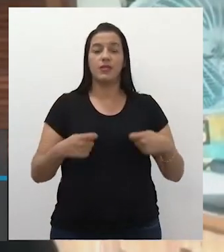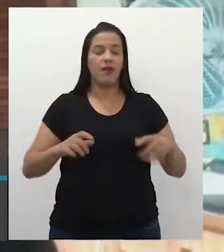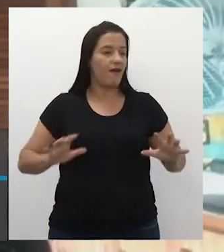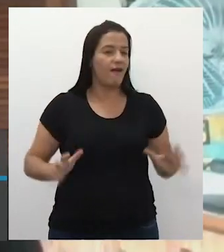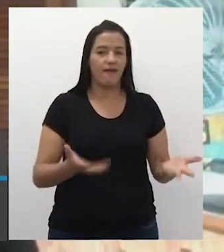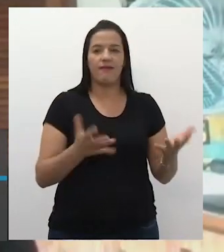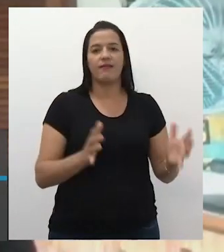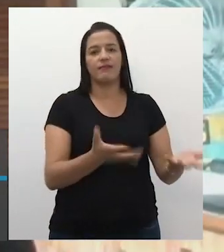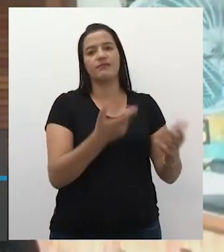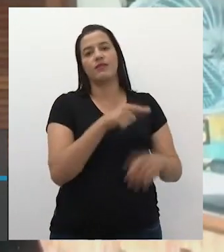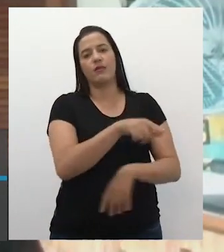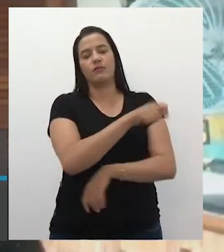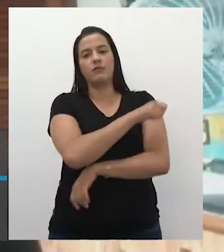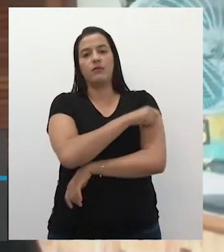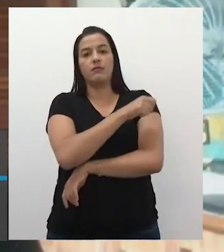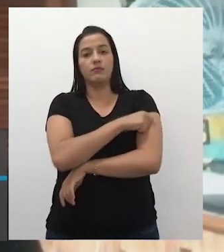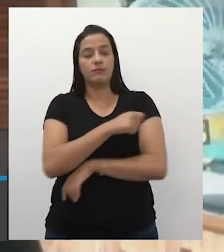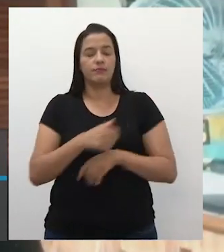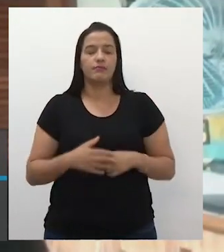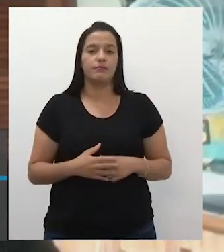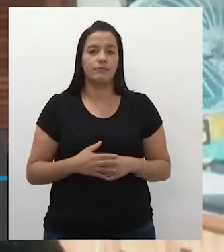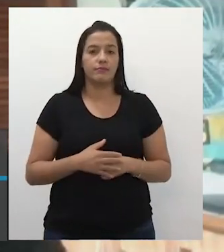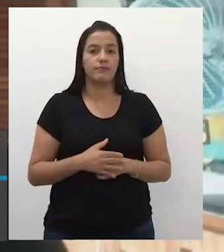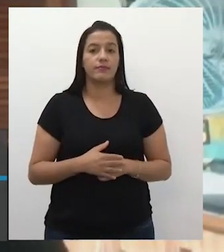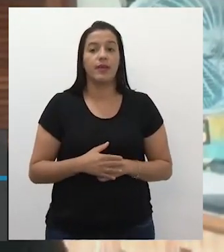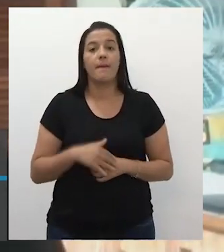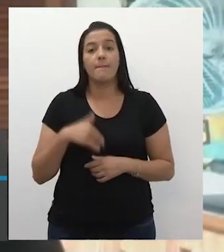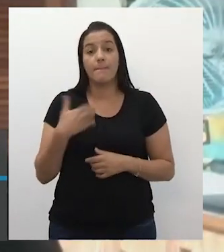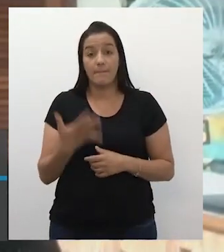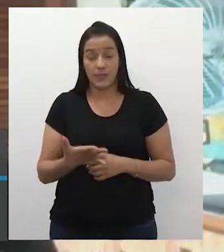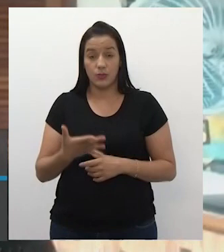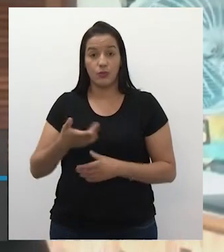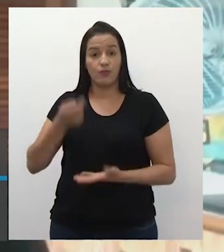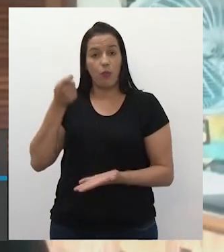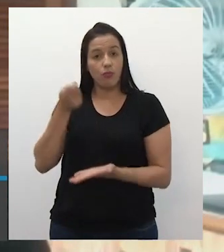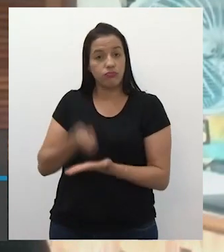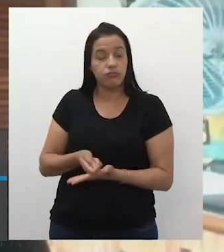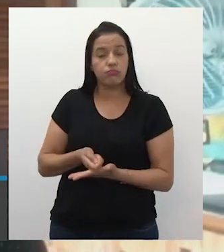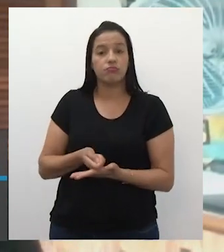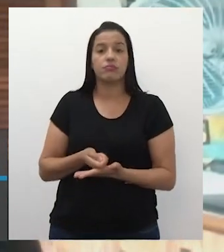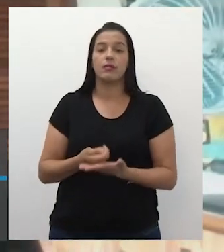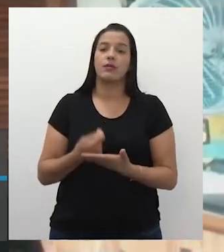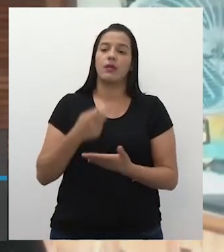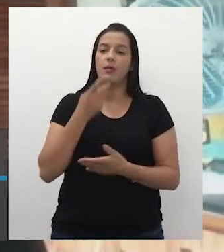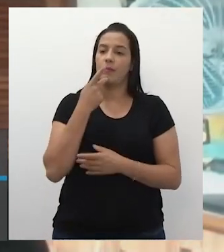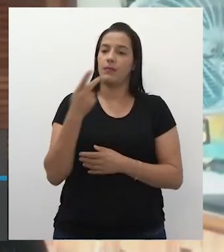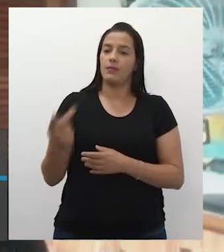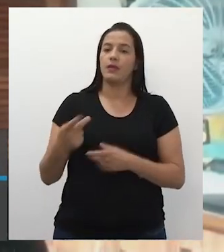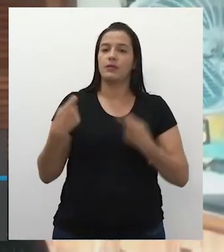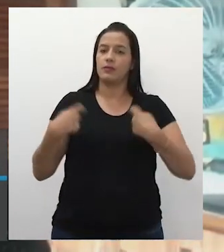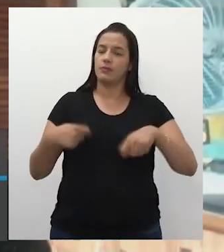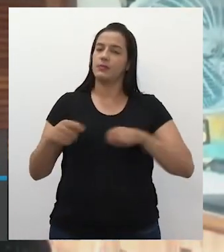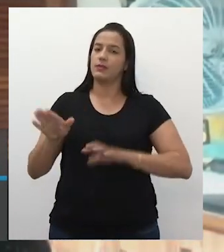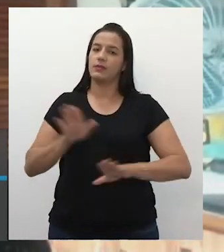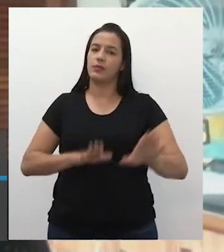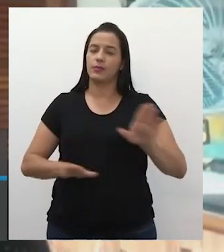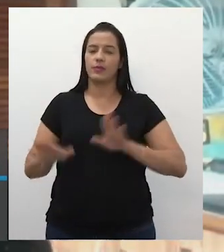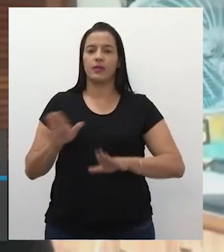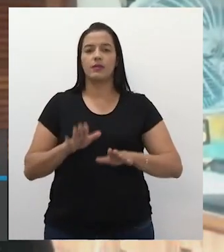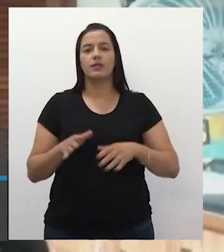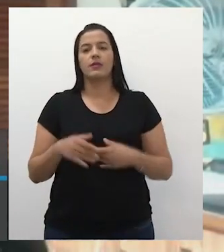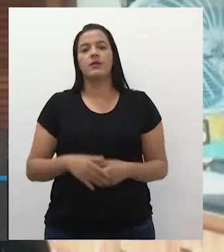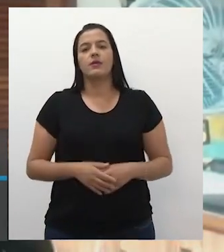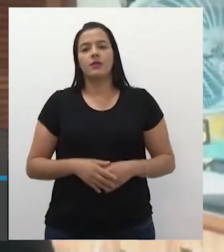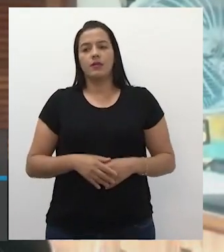entusiasmar os nossos alunos. Mas quando nós vamos corrigi-los, repreendê-los, é que nós temos que ter cuidado, né?